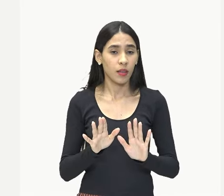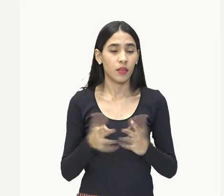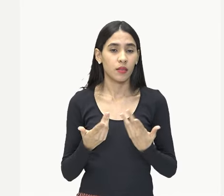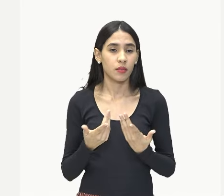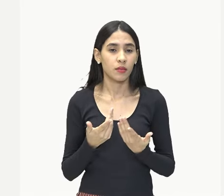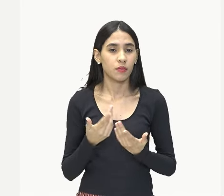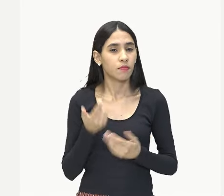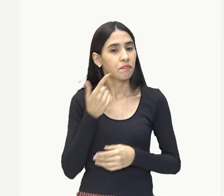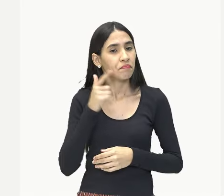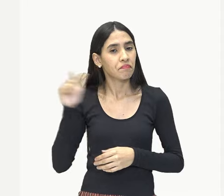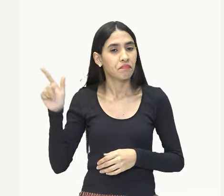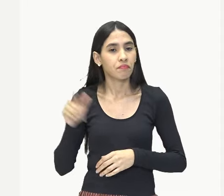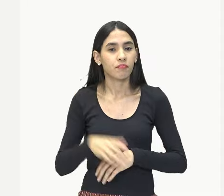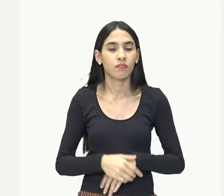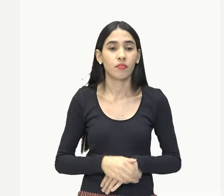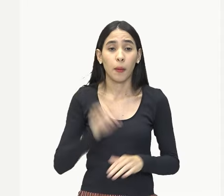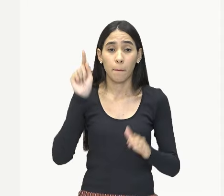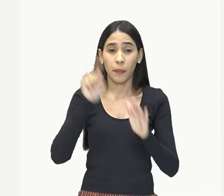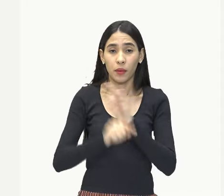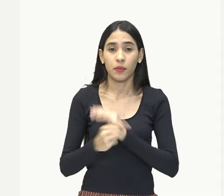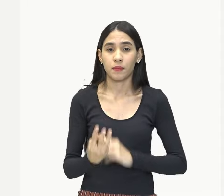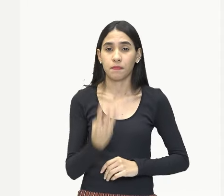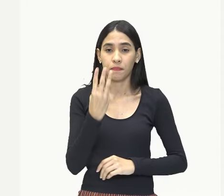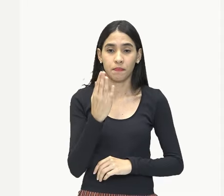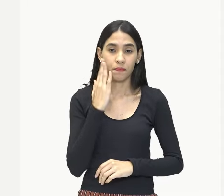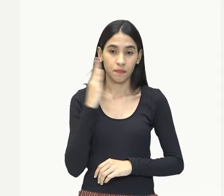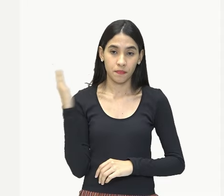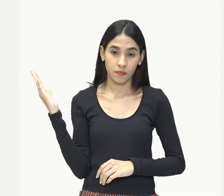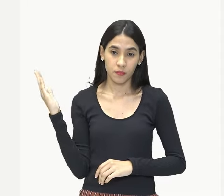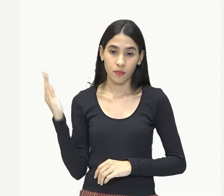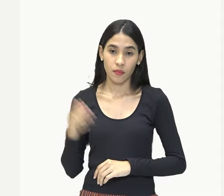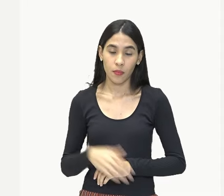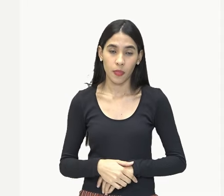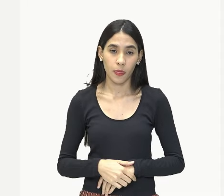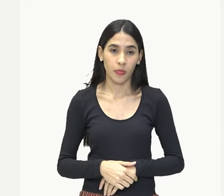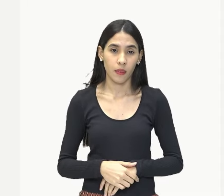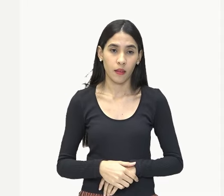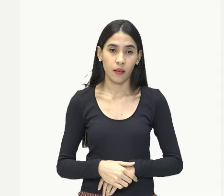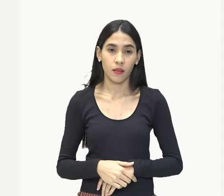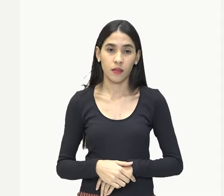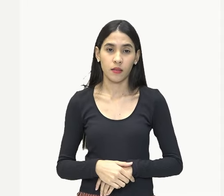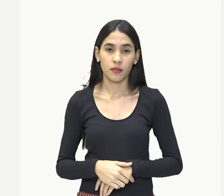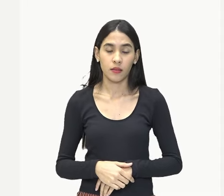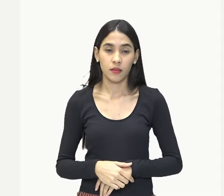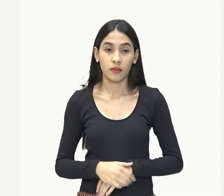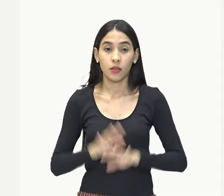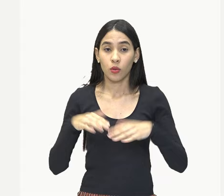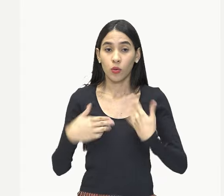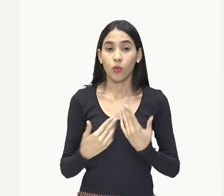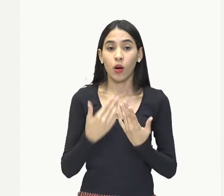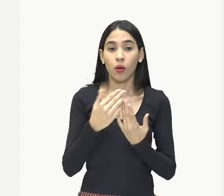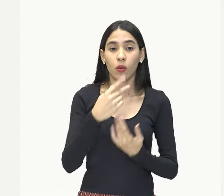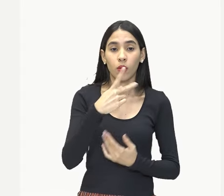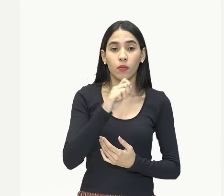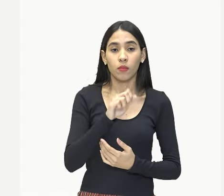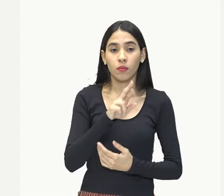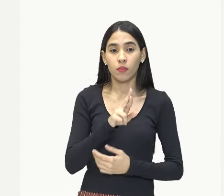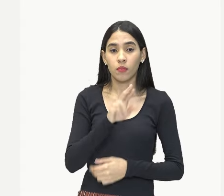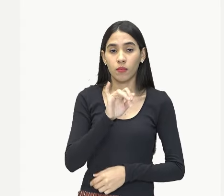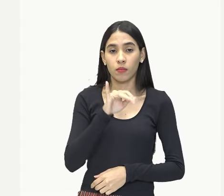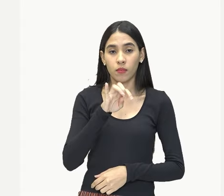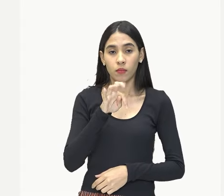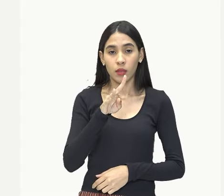avançando um pouco mais aqui nos nossos exemplos, tá aí. Qual o perímetro de um